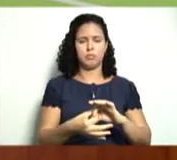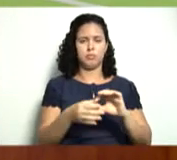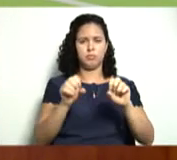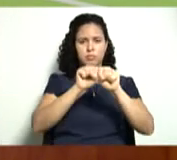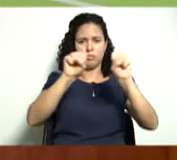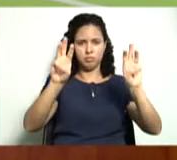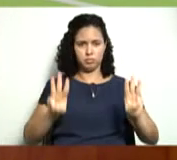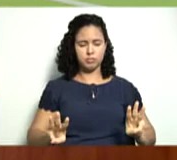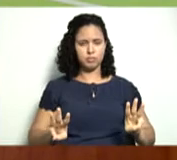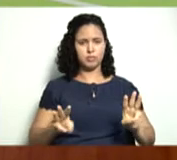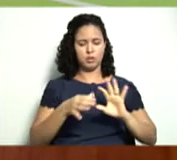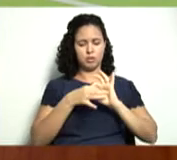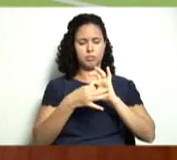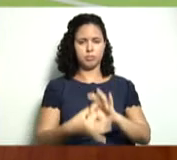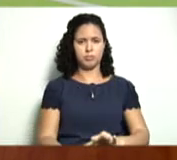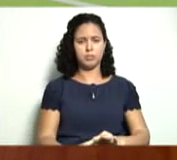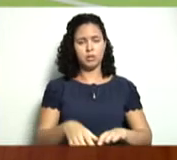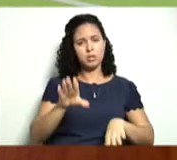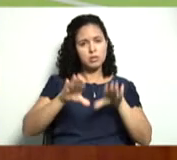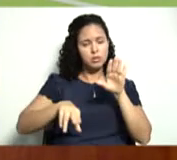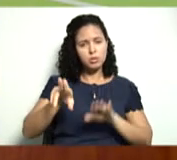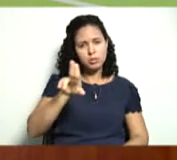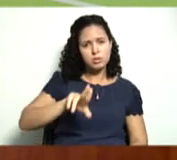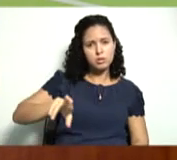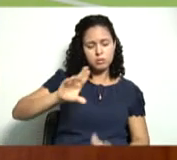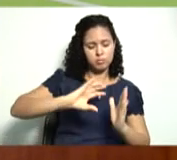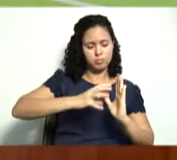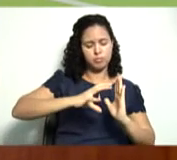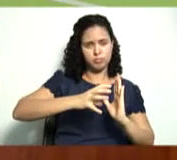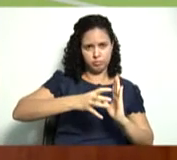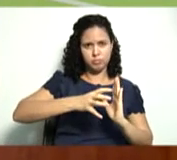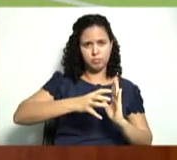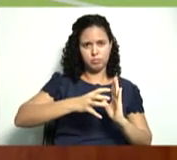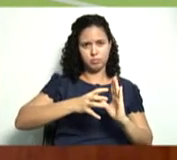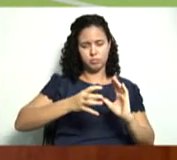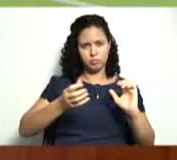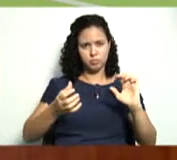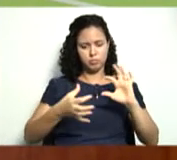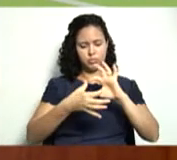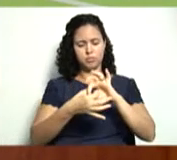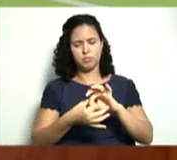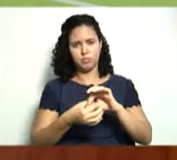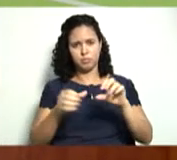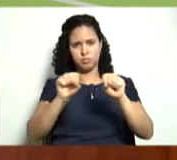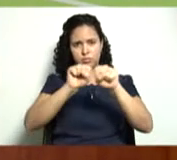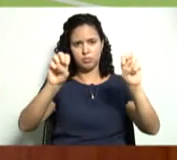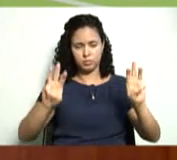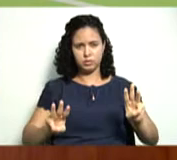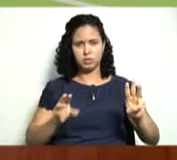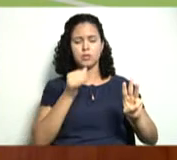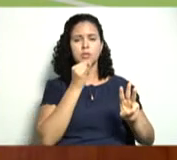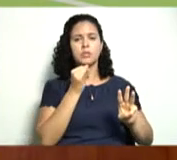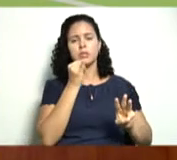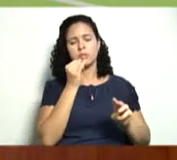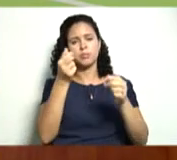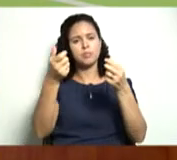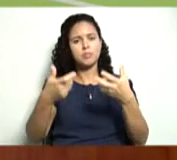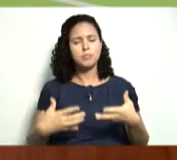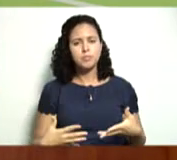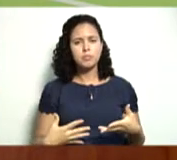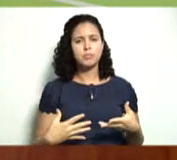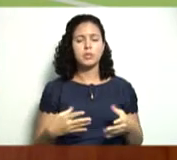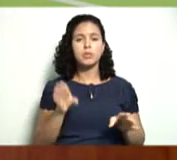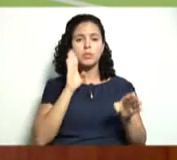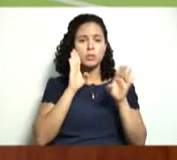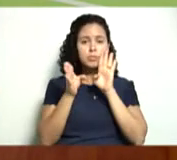você às vezes está utilizando um banco de dados e nem percebe a gente é como o exemplo que a gente já falou aqui vou voltar pro